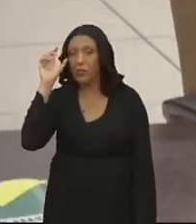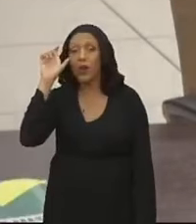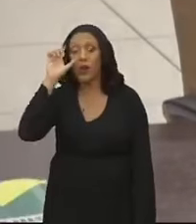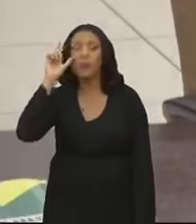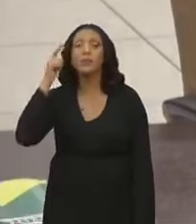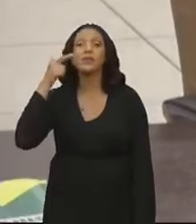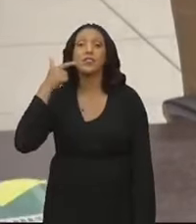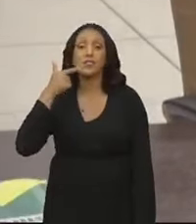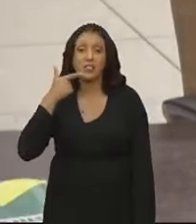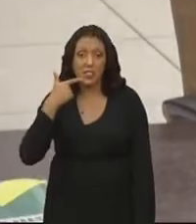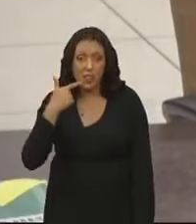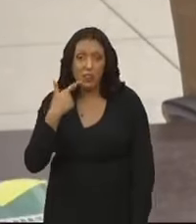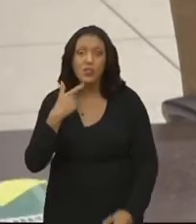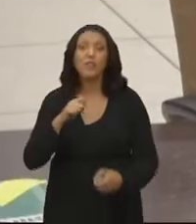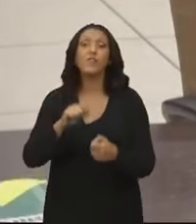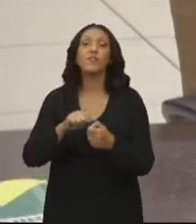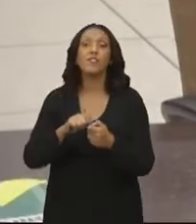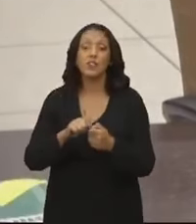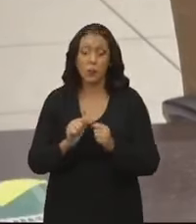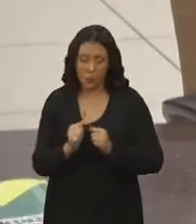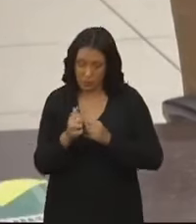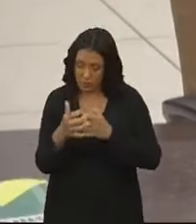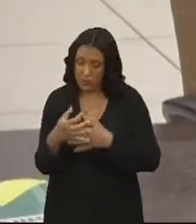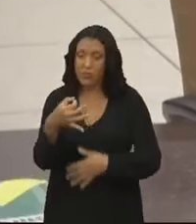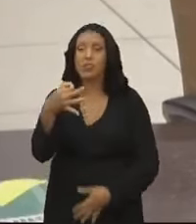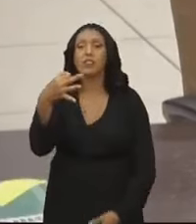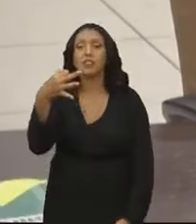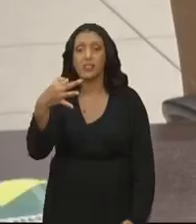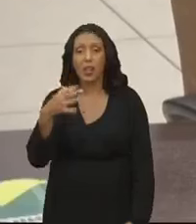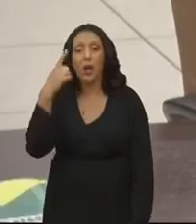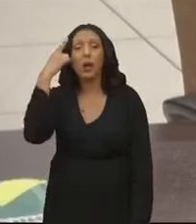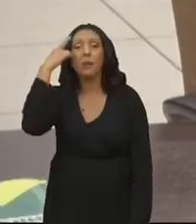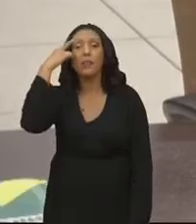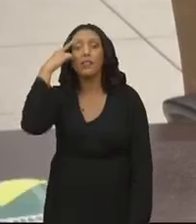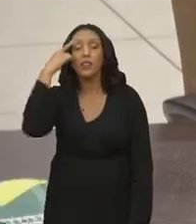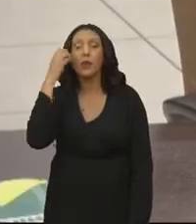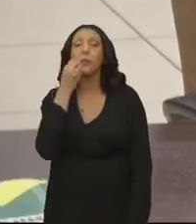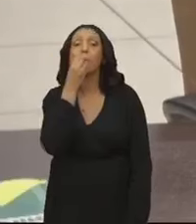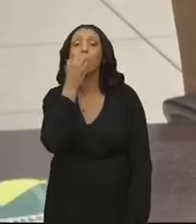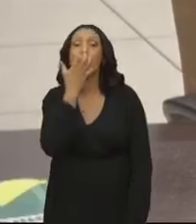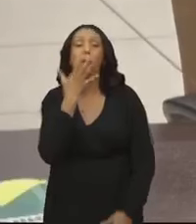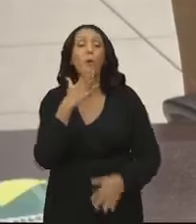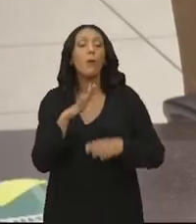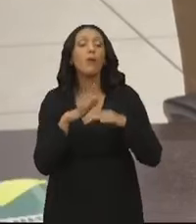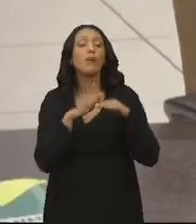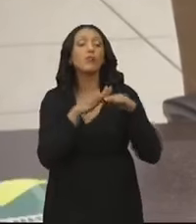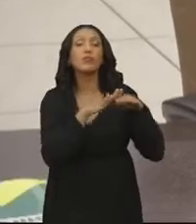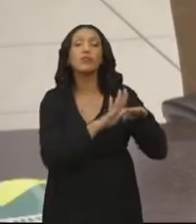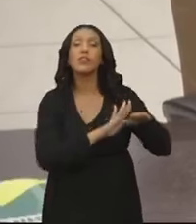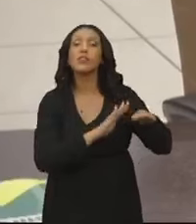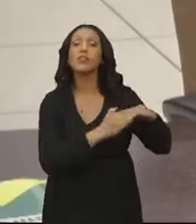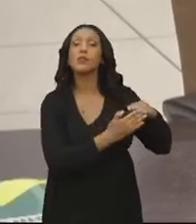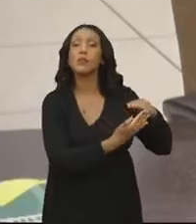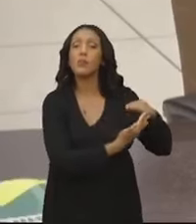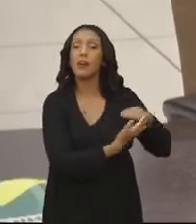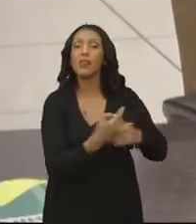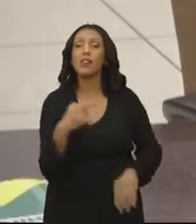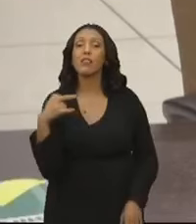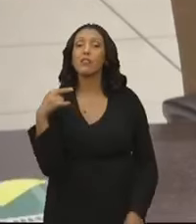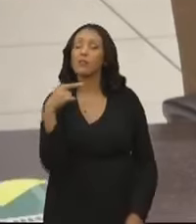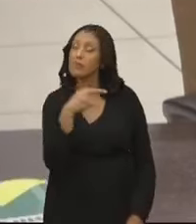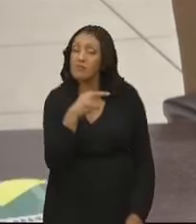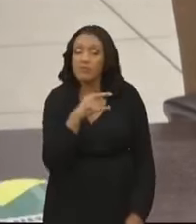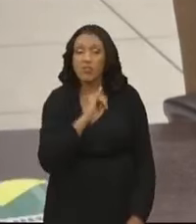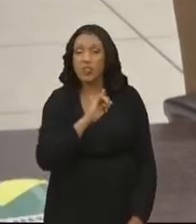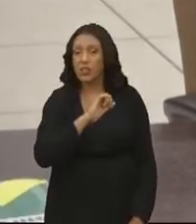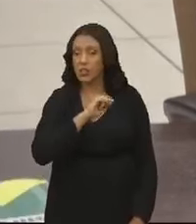um prefeito nascido e criado na minha cidade, que pensa no bem, por que a gente não pode se unir para pensar nas pessoas? E